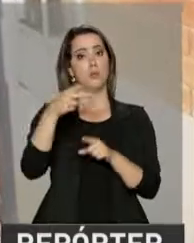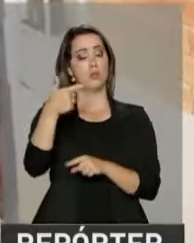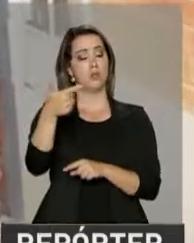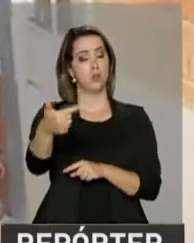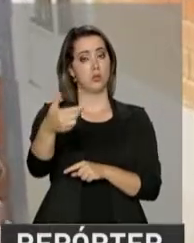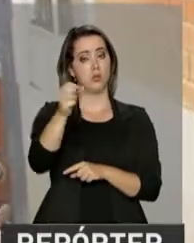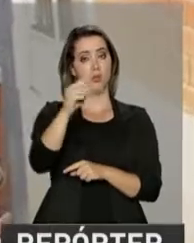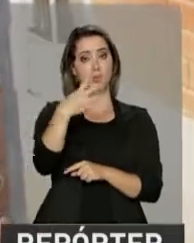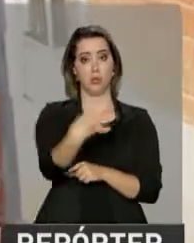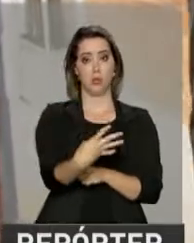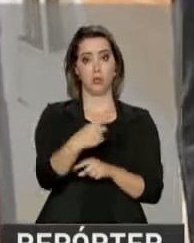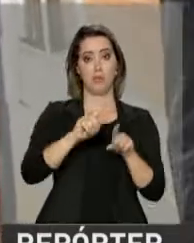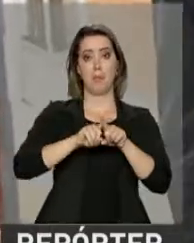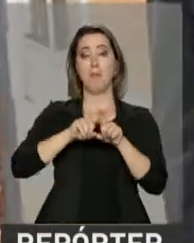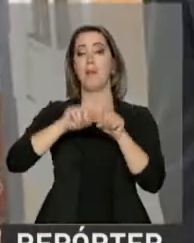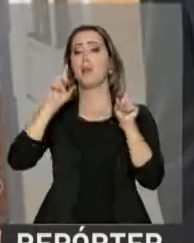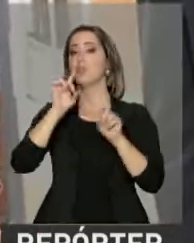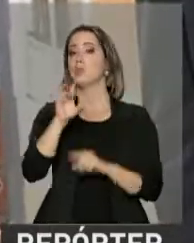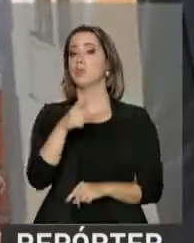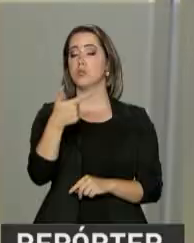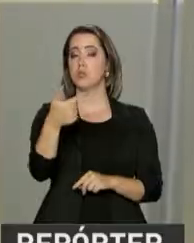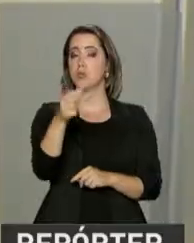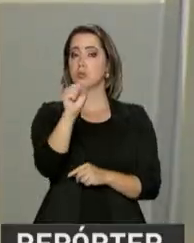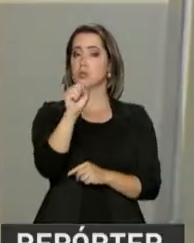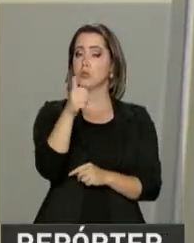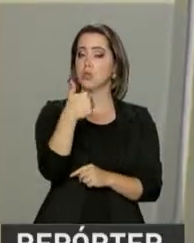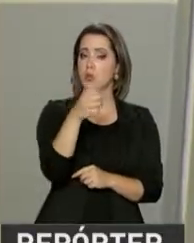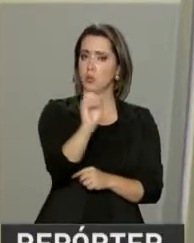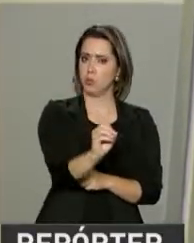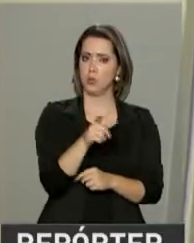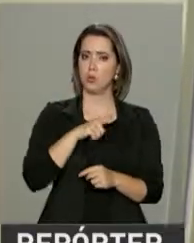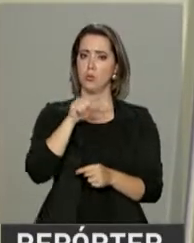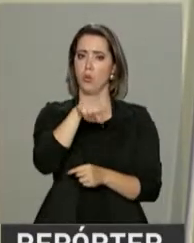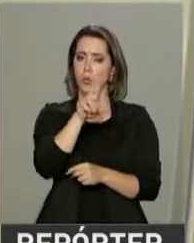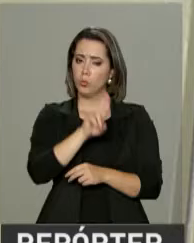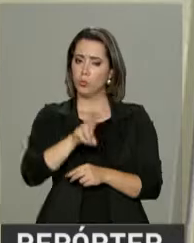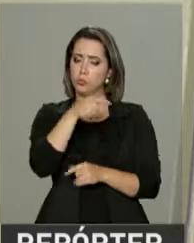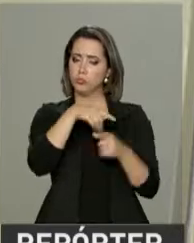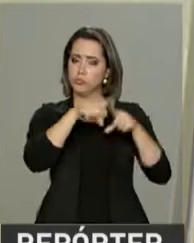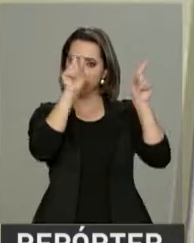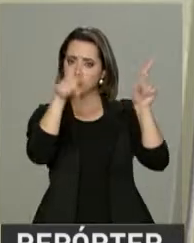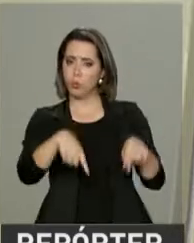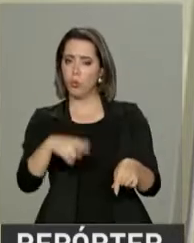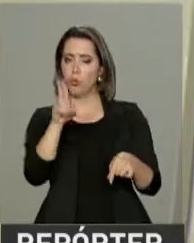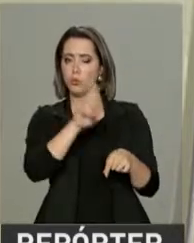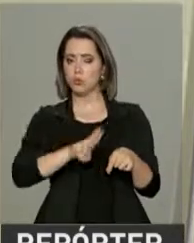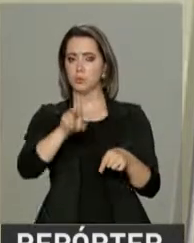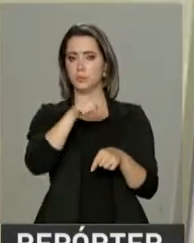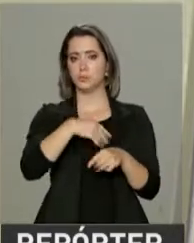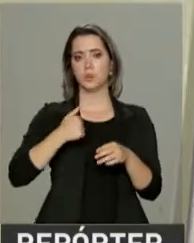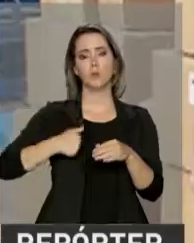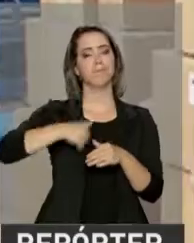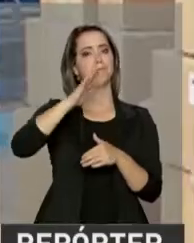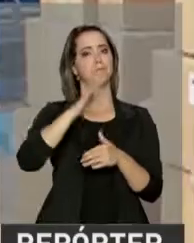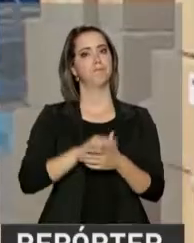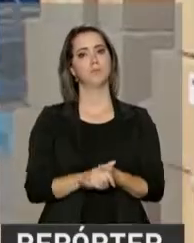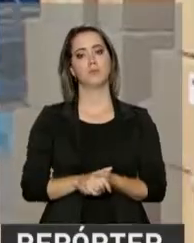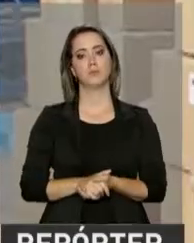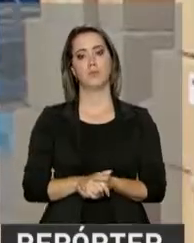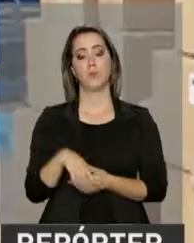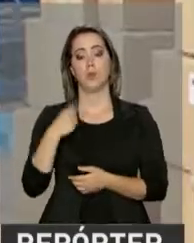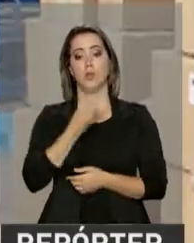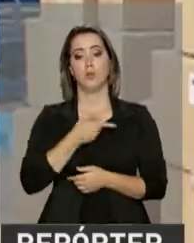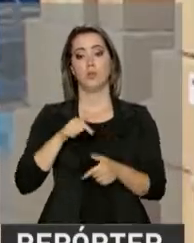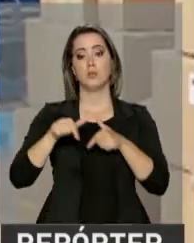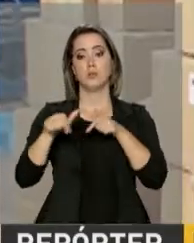com recursos do ministério da ciência tecnologia e inovações e comunicações passou a ser utilizado em maior escala trabalhamos com mais